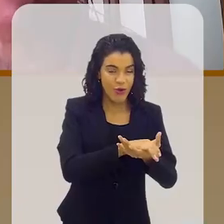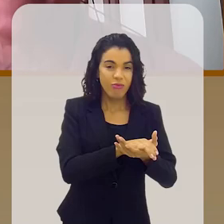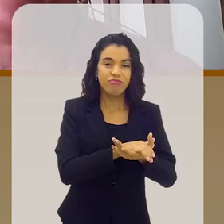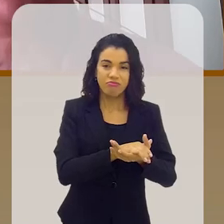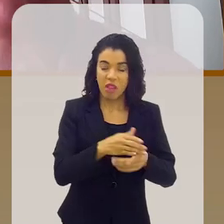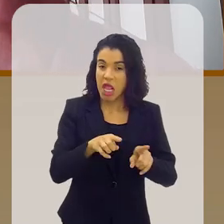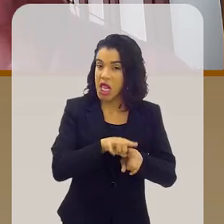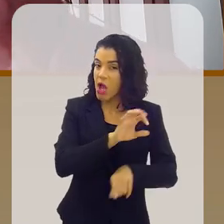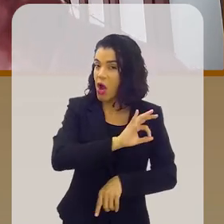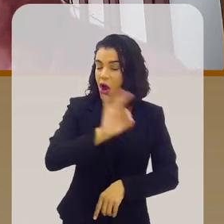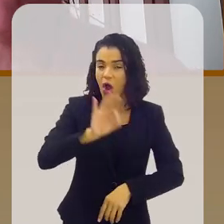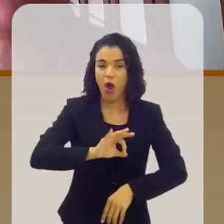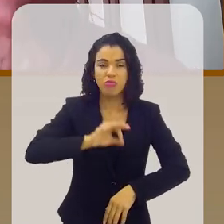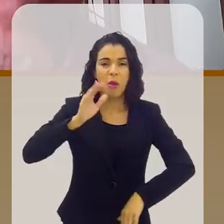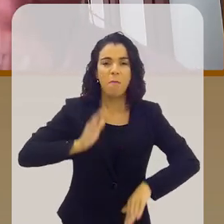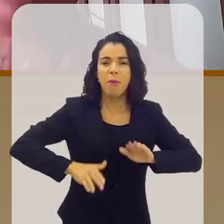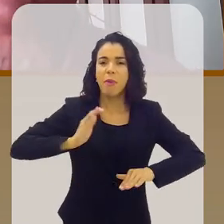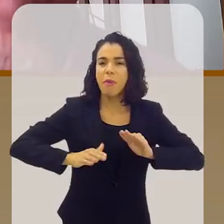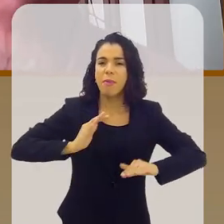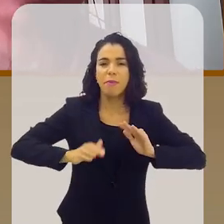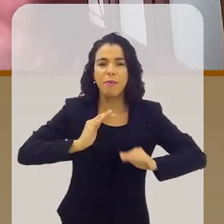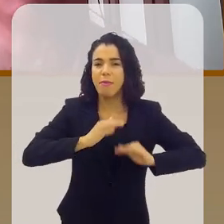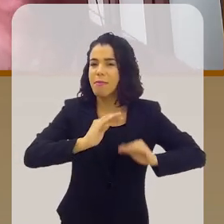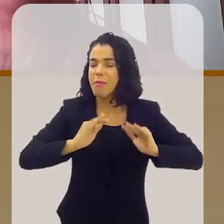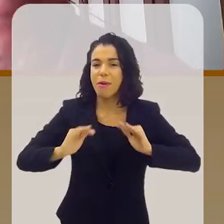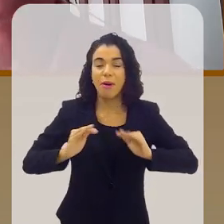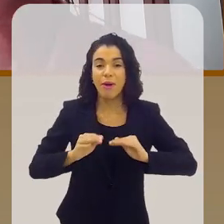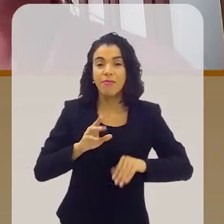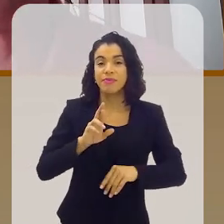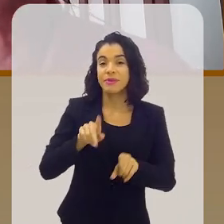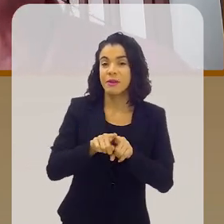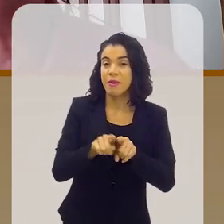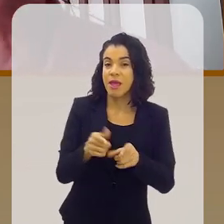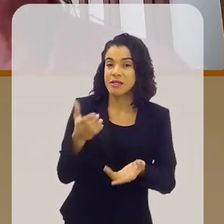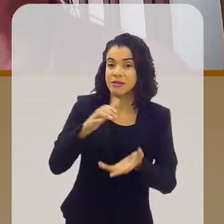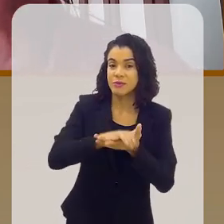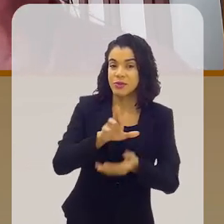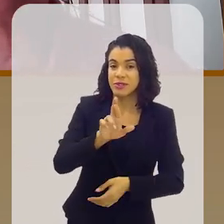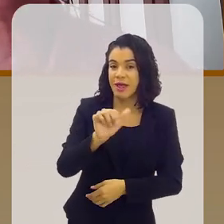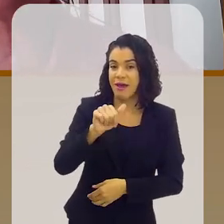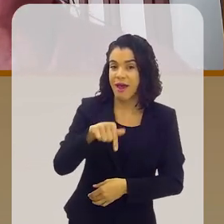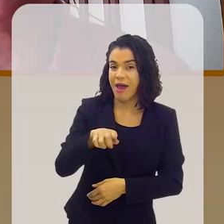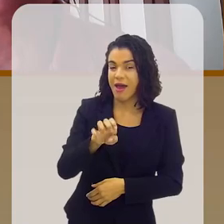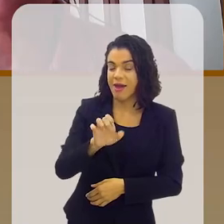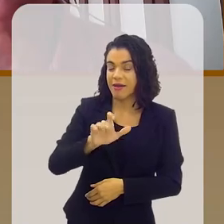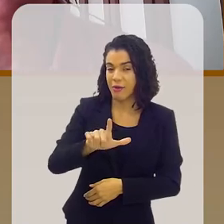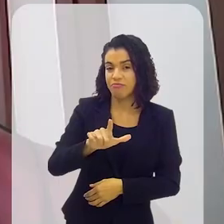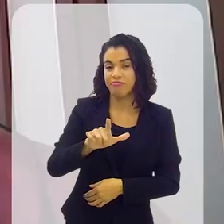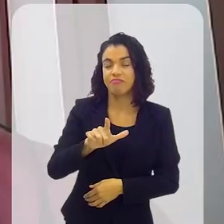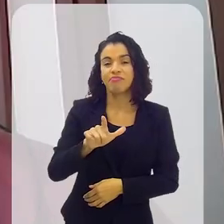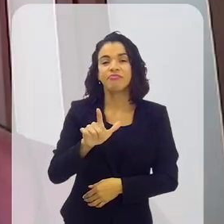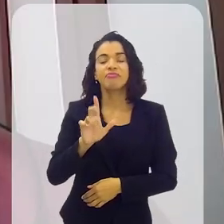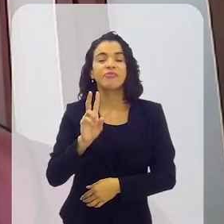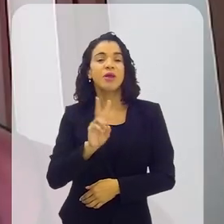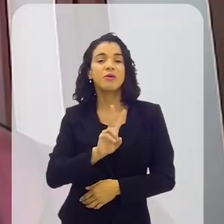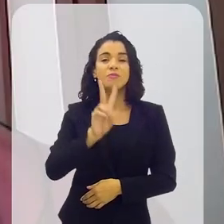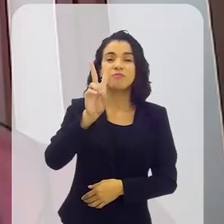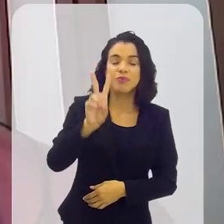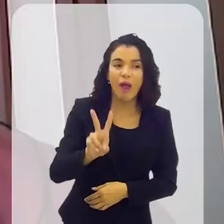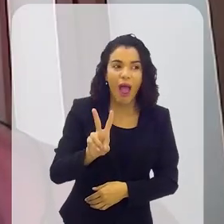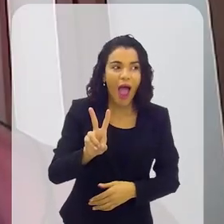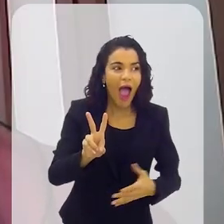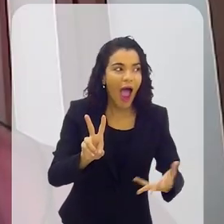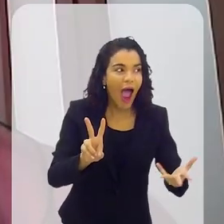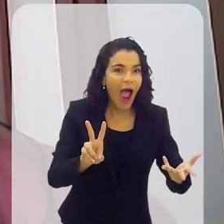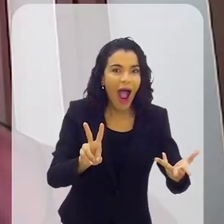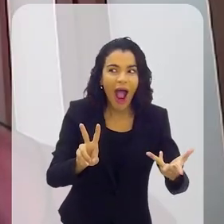Pirulito, que foi um grande percussionista, um dos maiores percussionistas desse país, e a Raquel, mulher dele, fomos os três e chegamos lá e